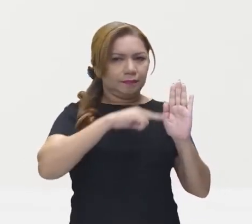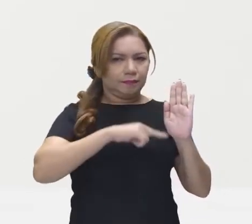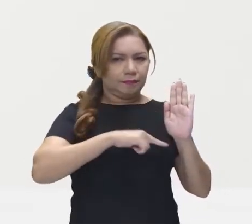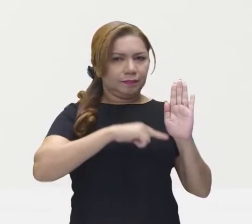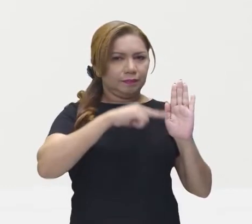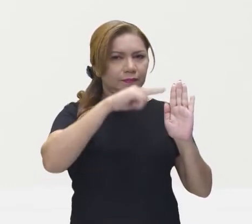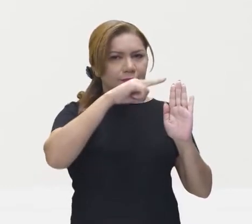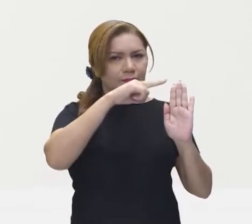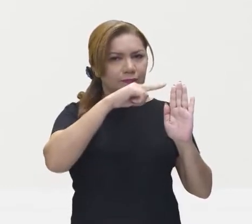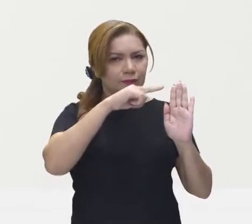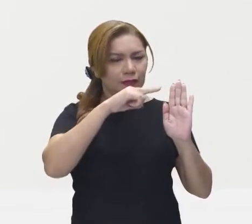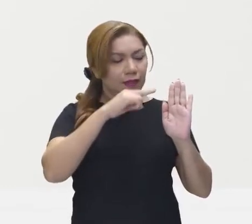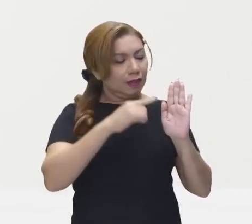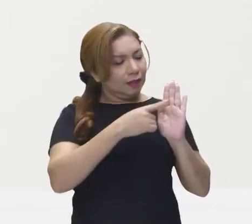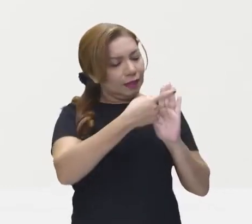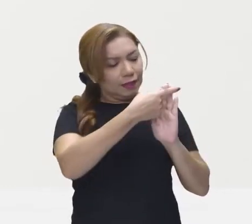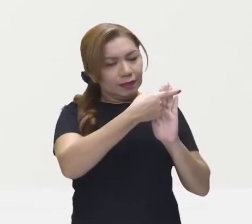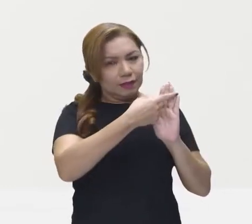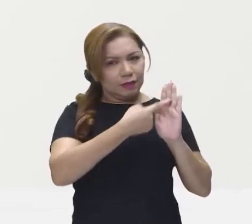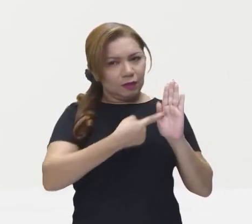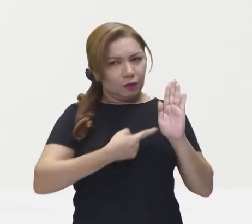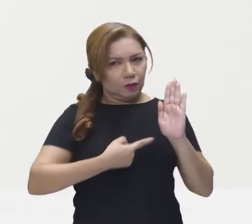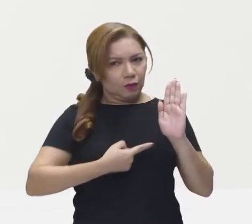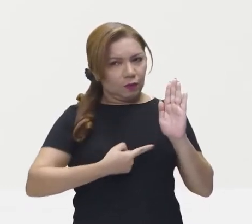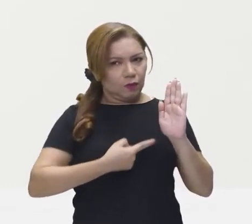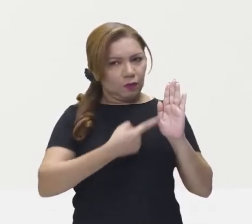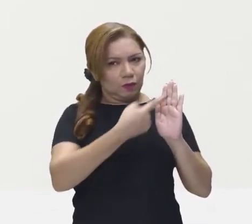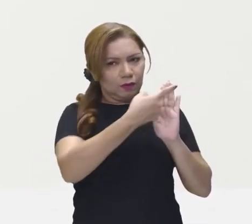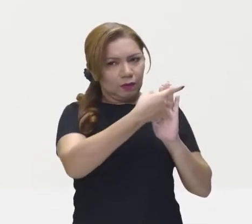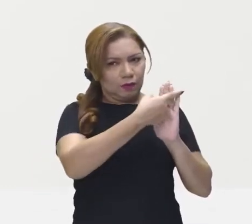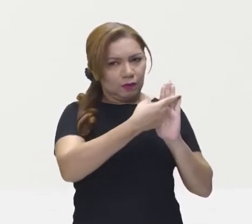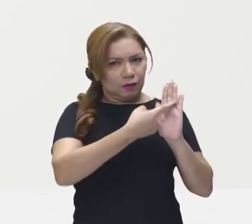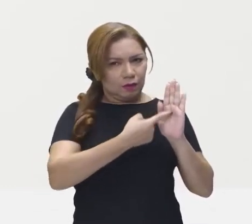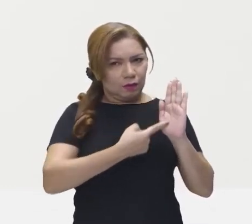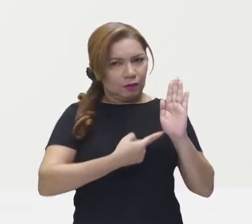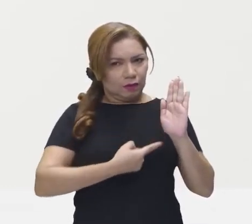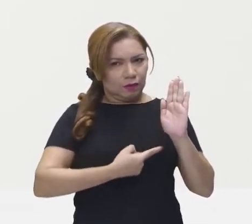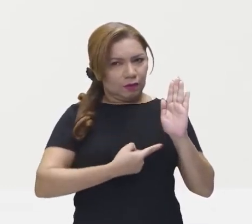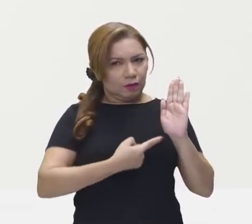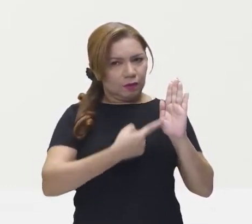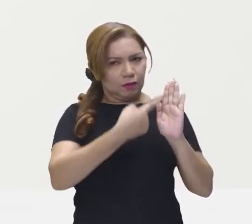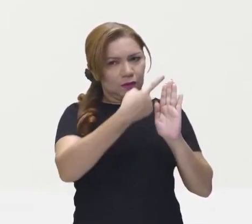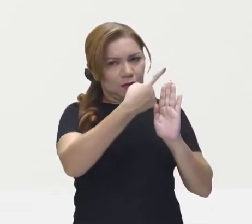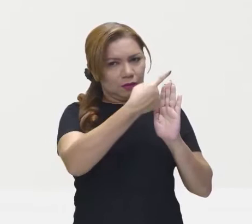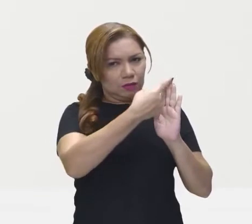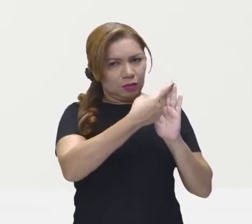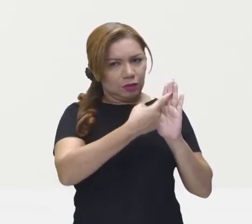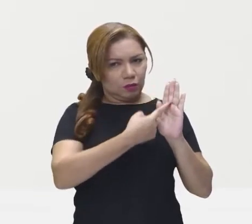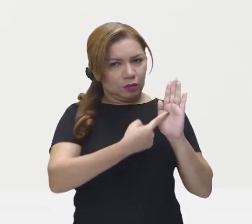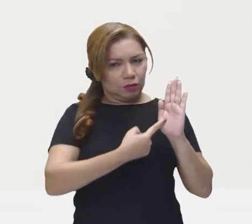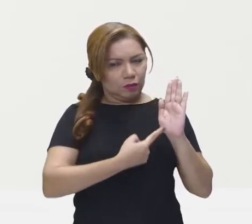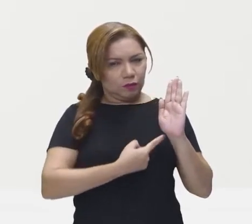ou na diagonal, olha só na diagonal aqui, olha lá, essa diagonal, deixa eu ver, eita,